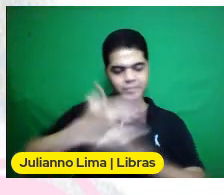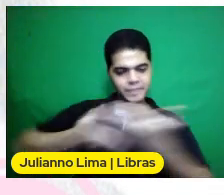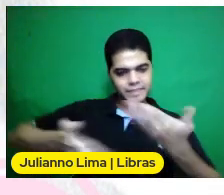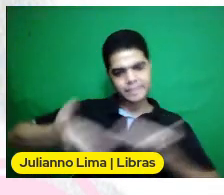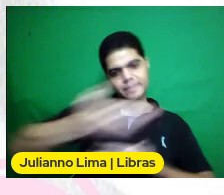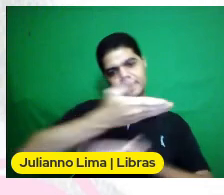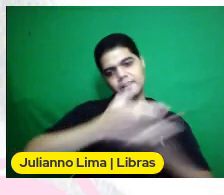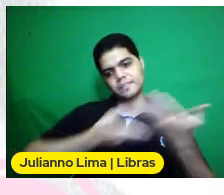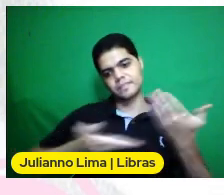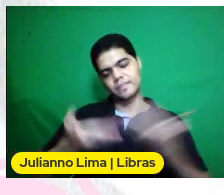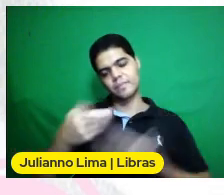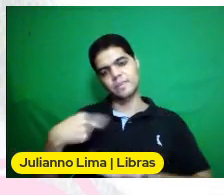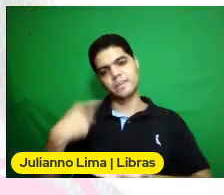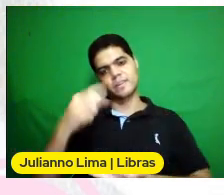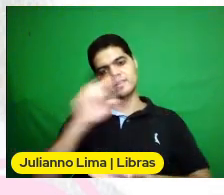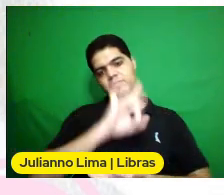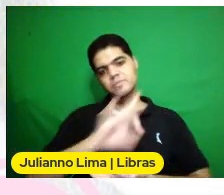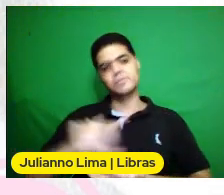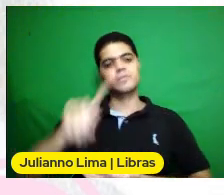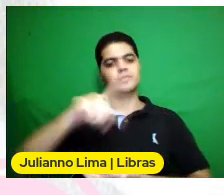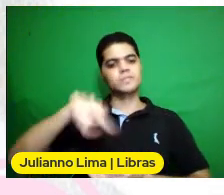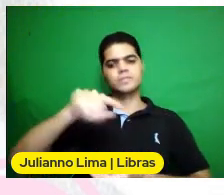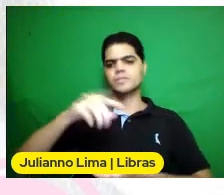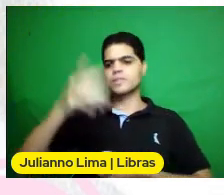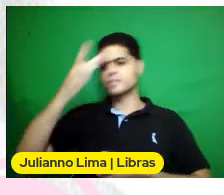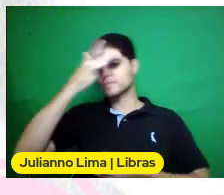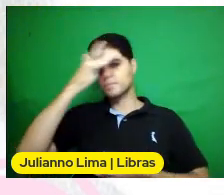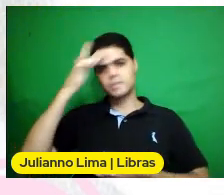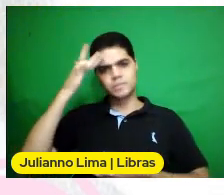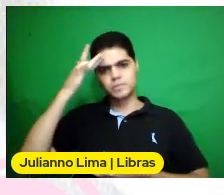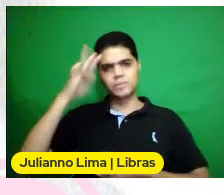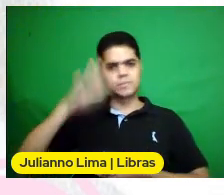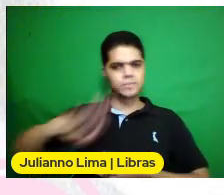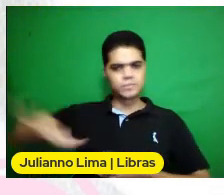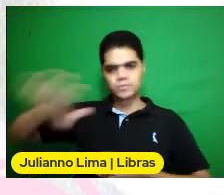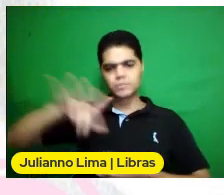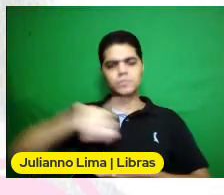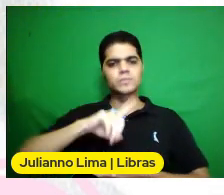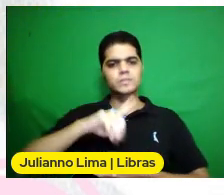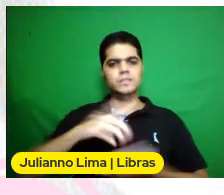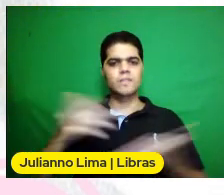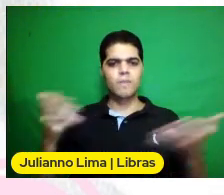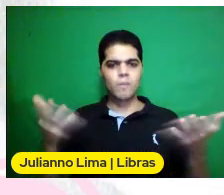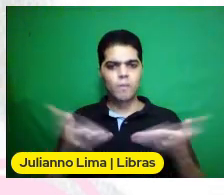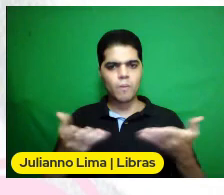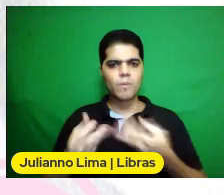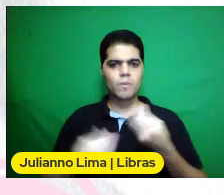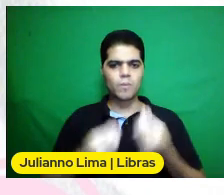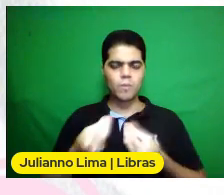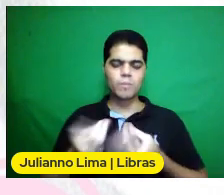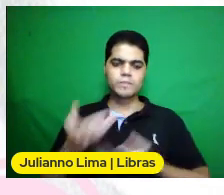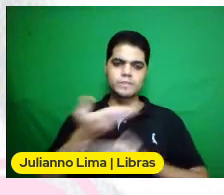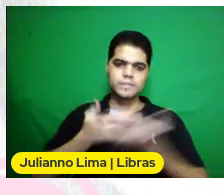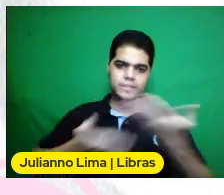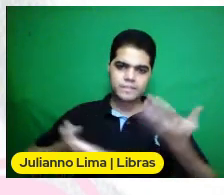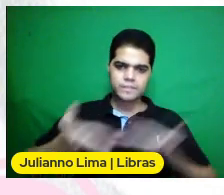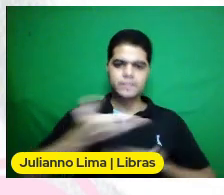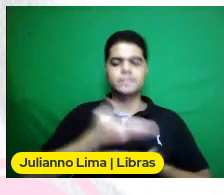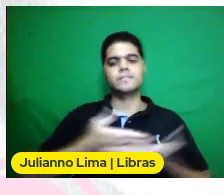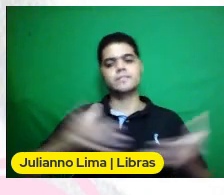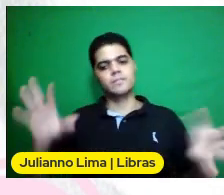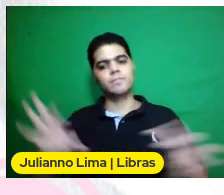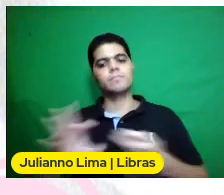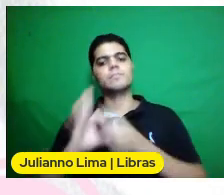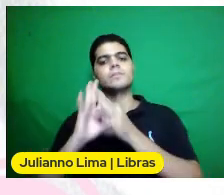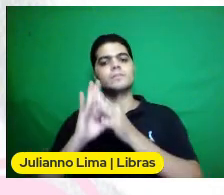não só vocês, mas todas as outras pessoas, né, estão dando esse impulso para poder fazer a interação, fazer essa junção e